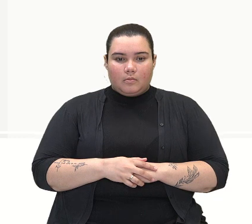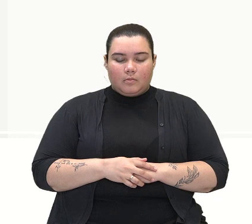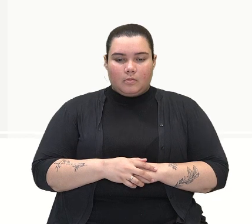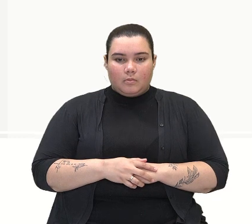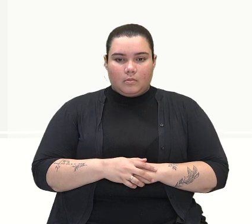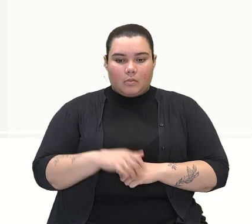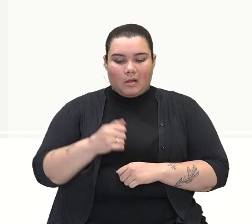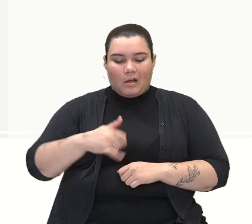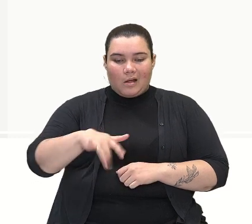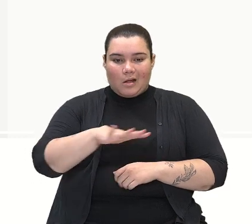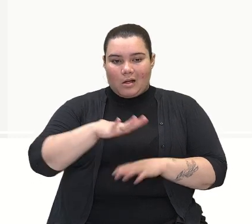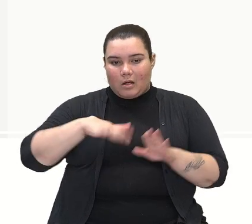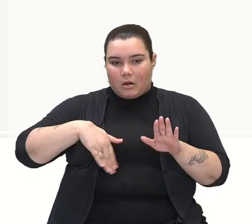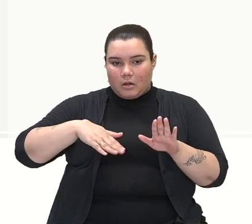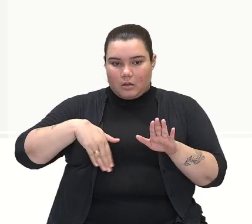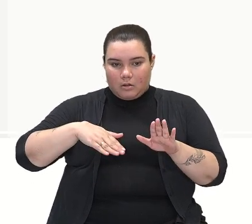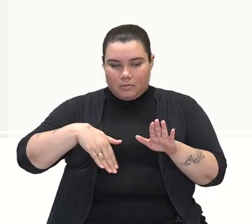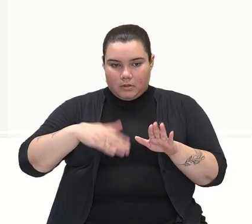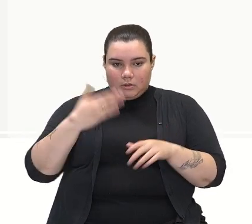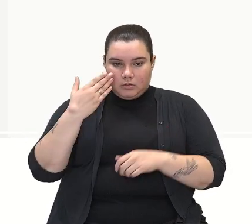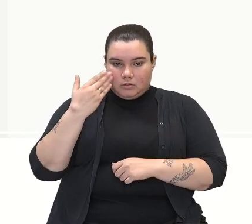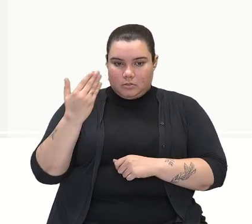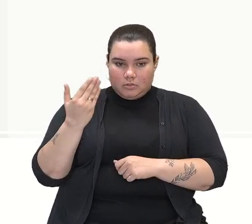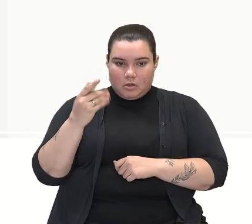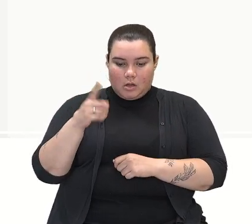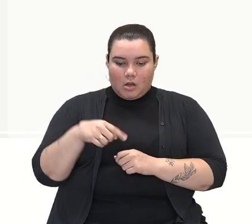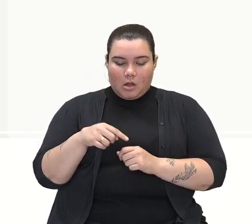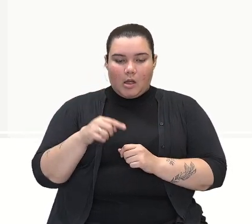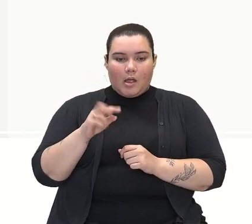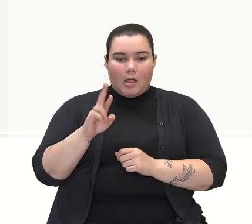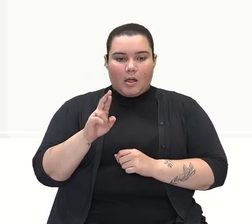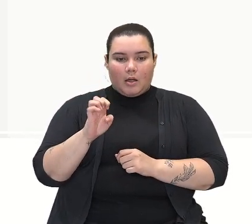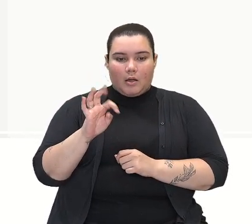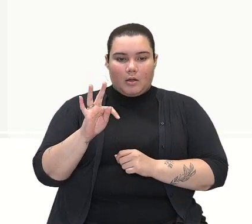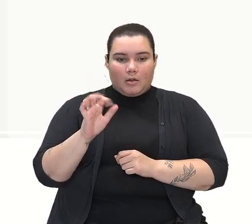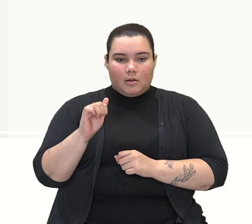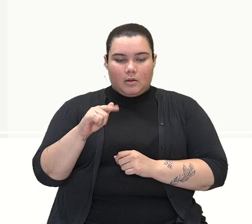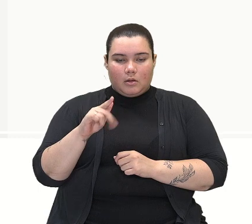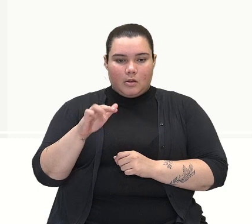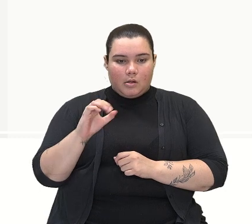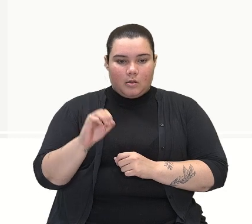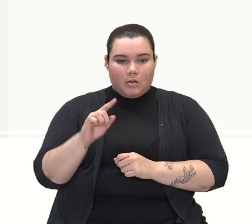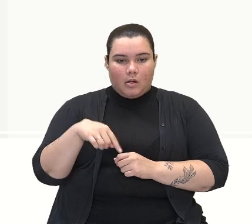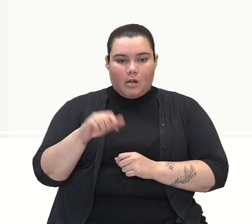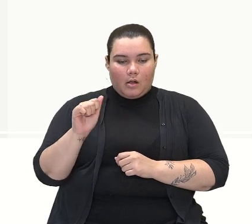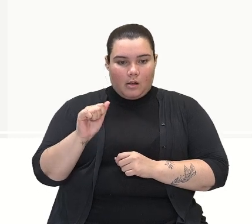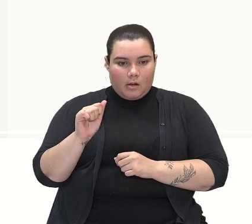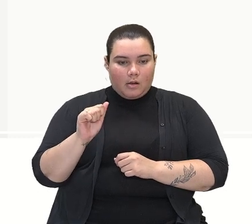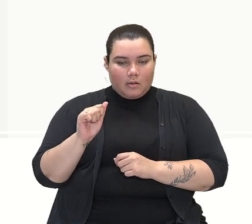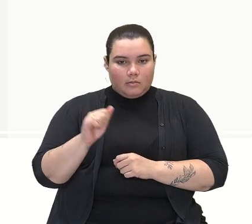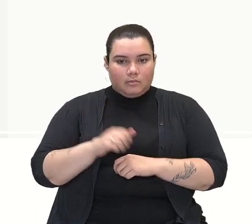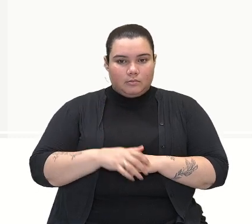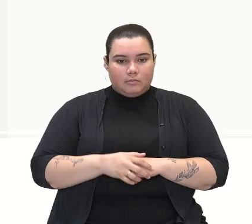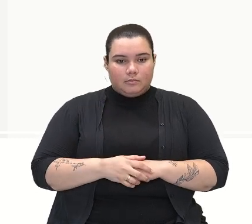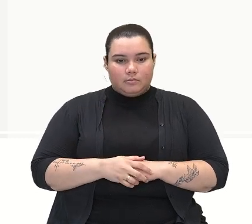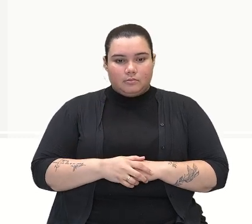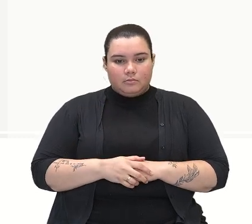A área da piscina, que vai ser, nesse caso aí, um retângulo, a área da piscina é